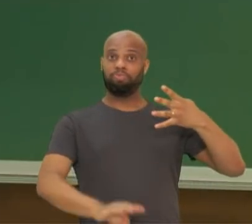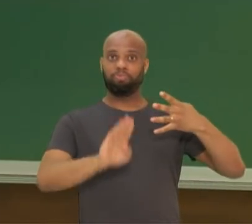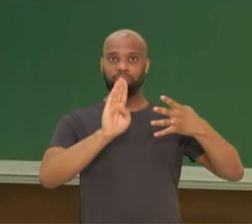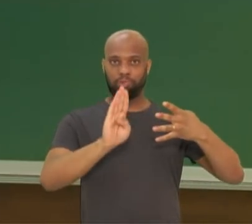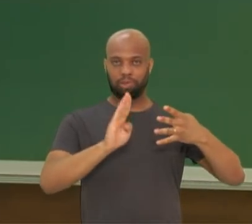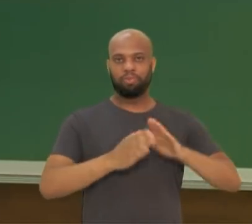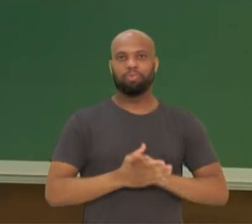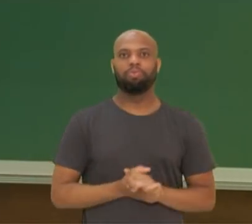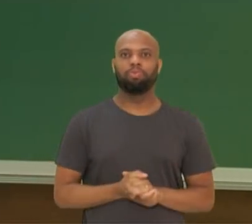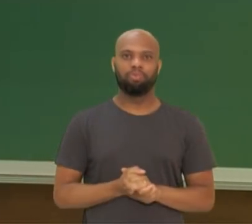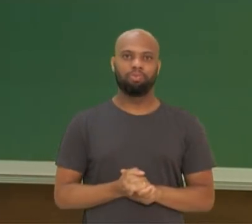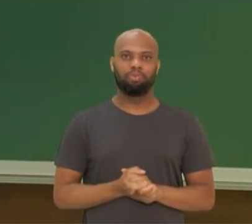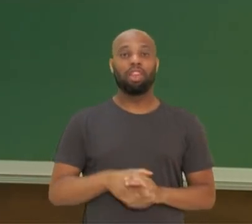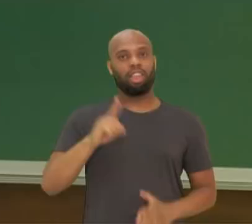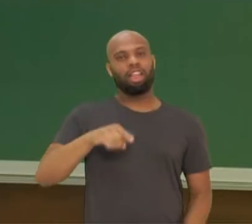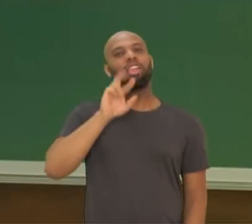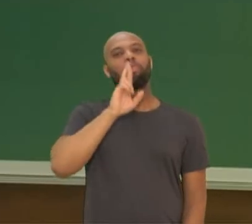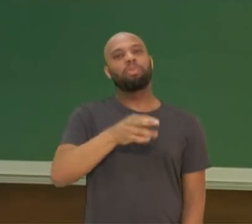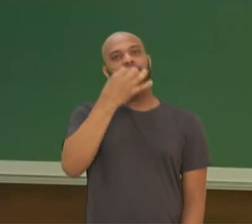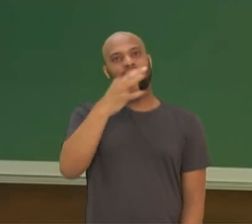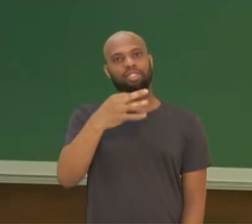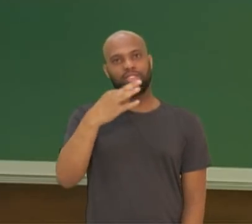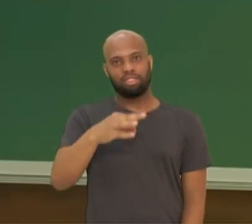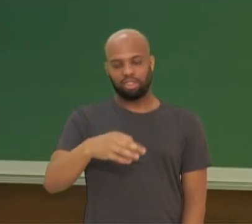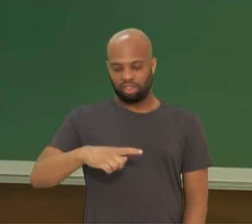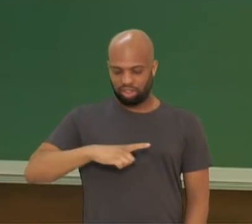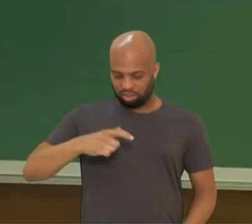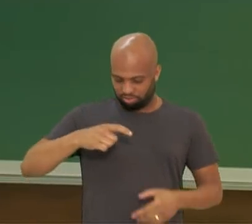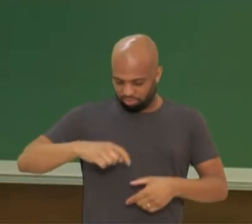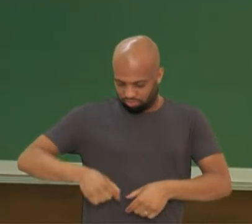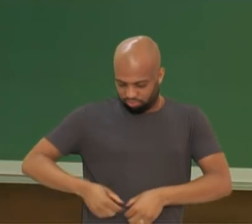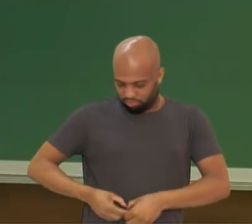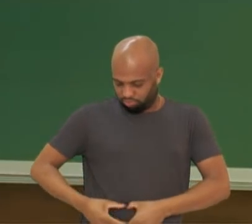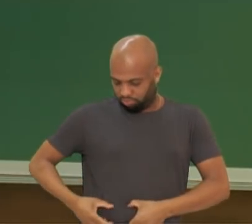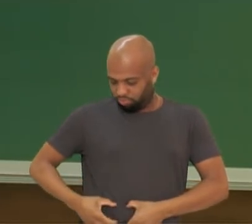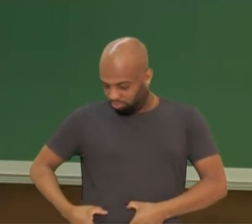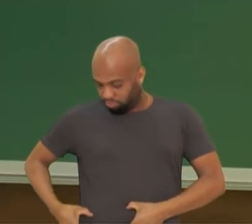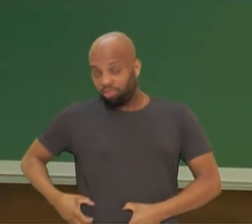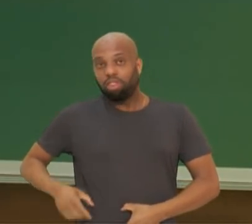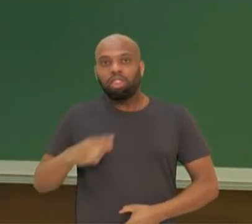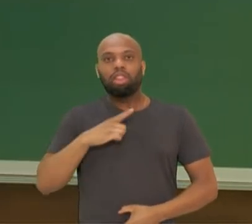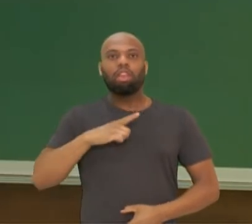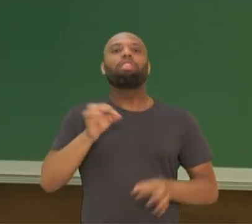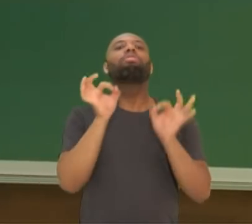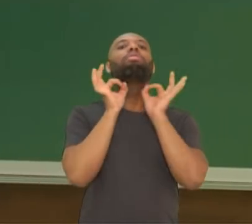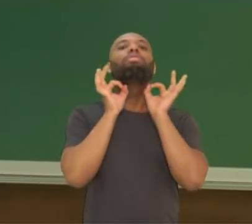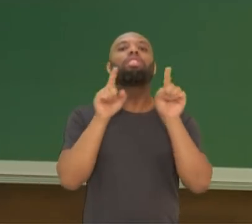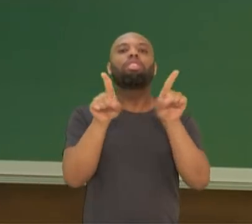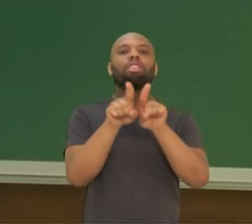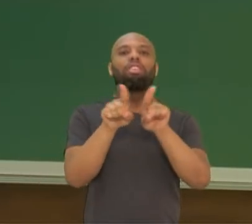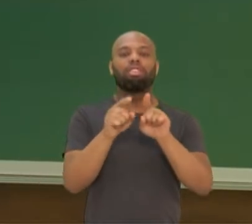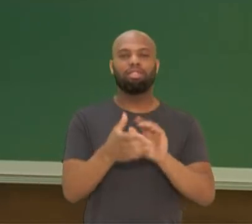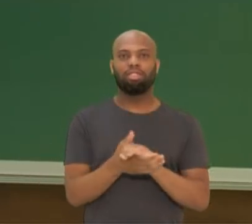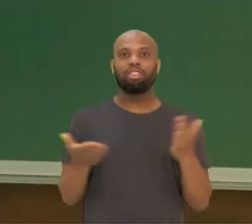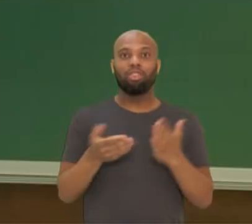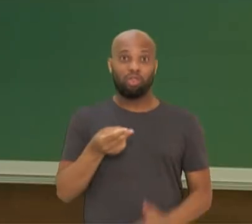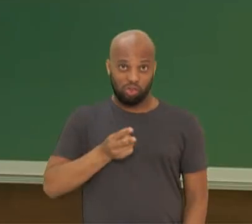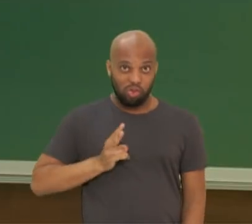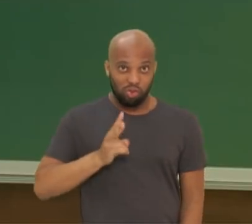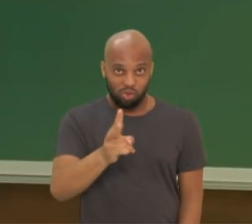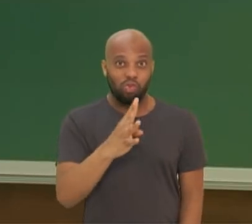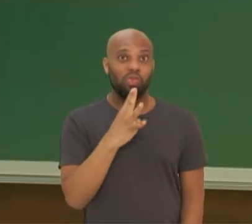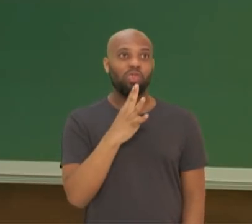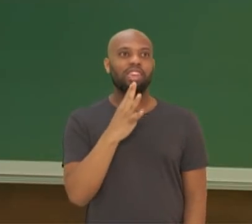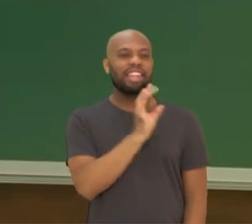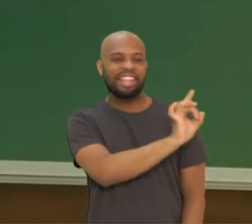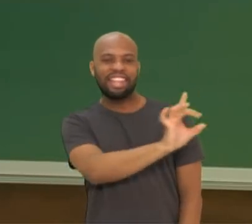o fígado, o pâncreas e também as glândulas salivares. Continuando então, agora vamos conhecer